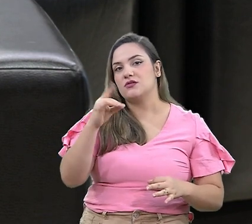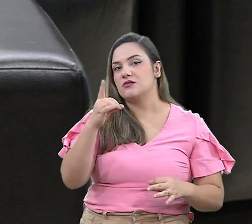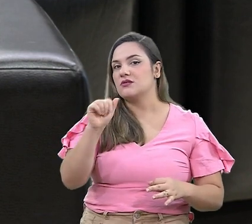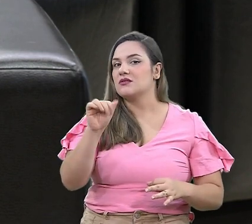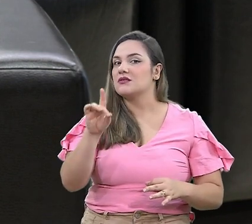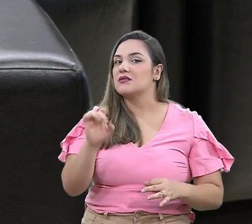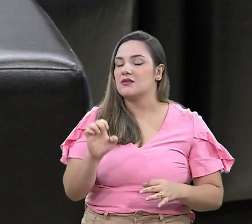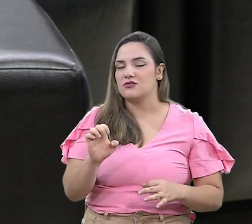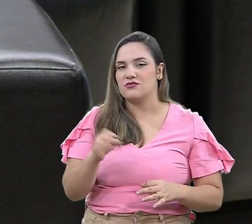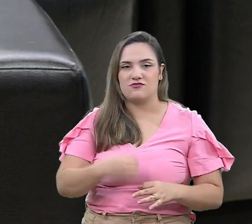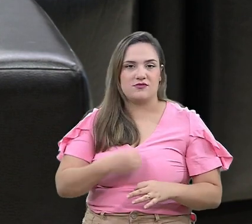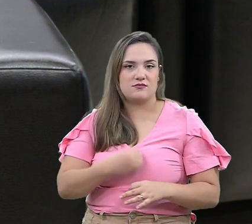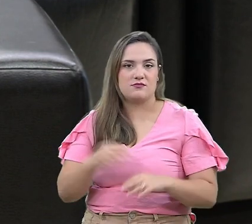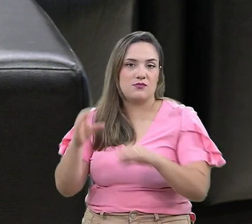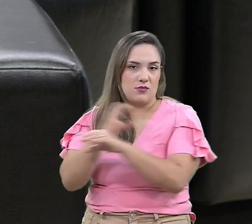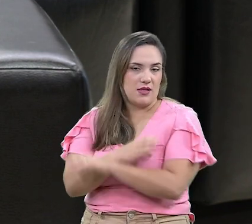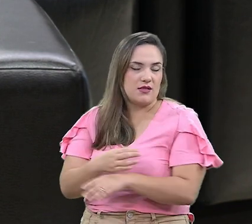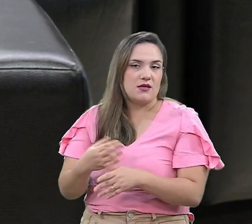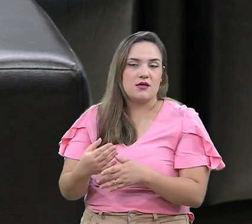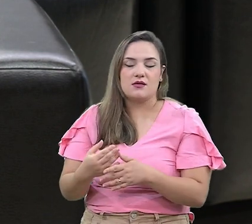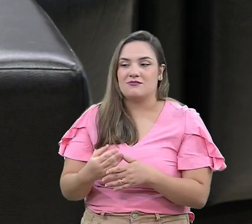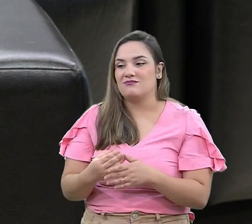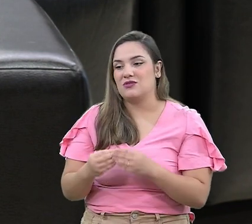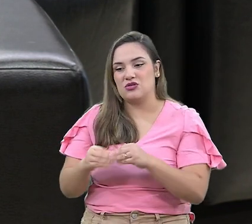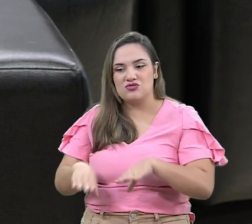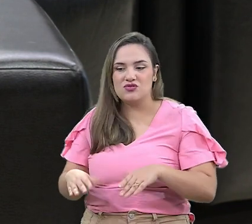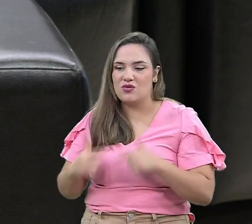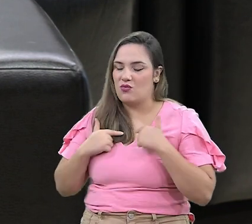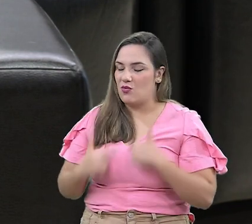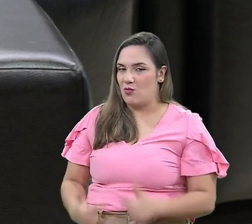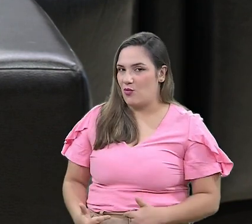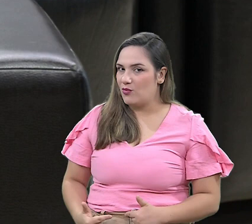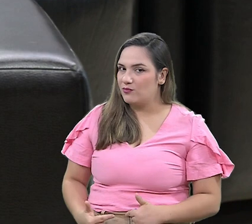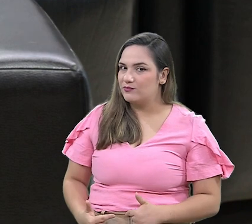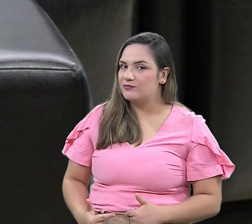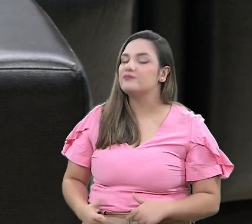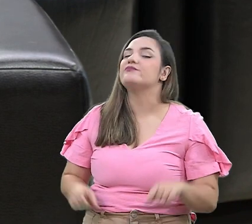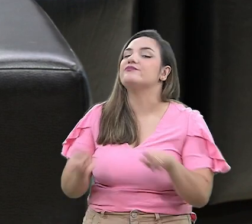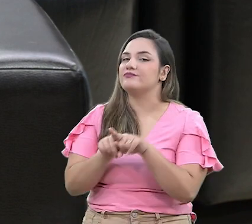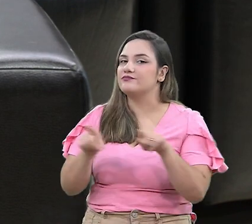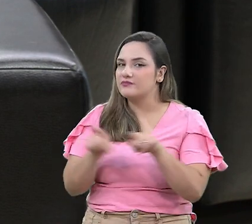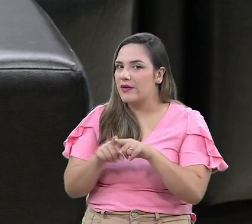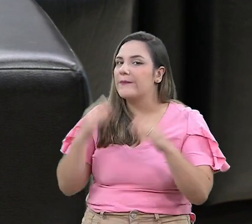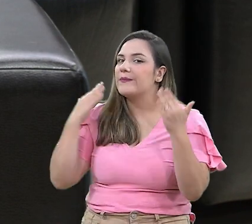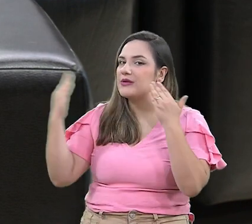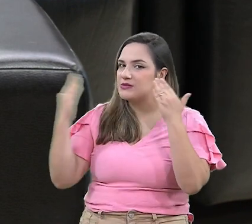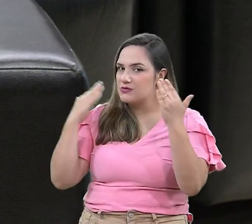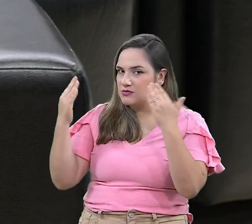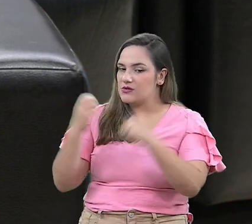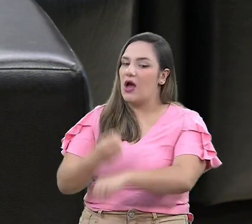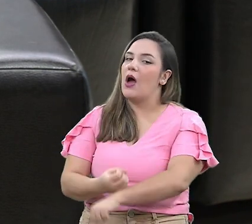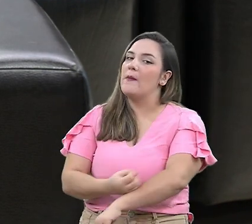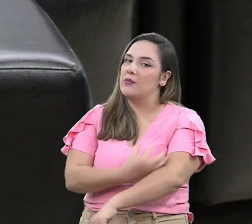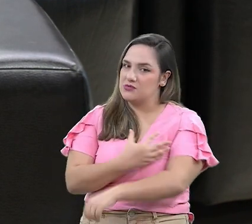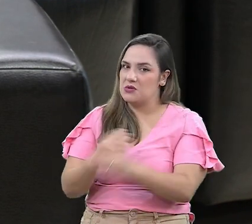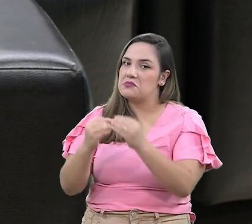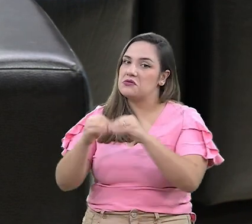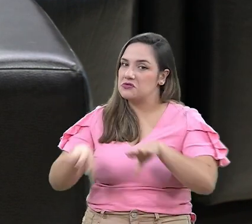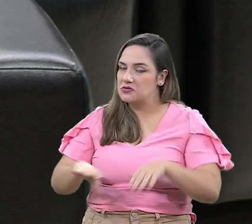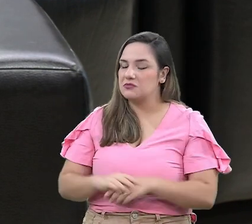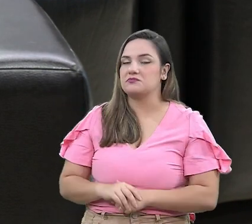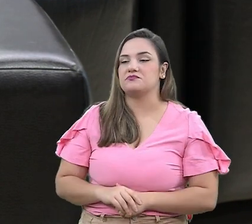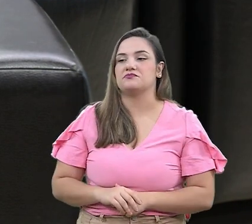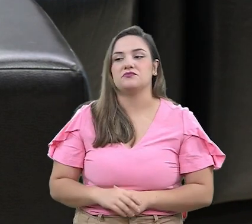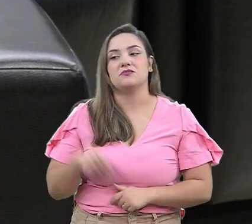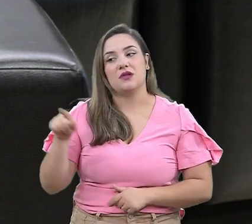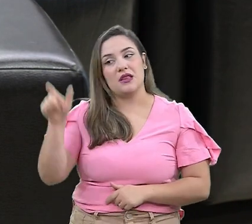violação da dignidade gera? Ela gera danos tanto à sua integridade física como psíquica e emocional. Então, essa